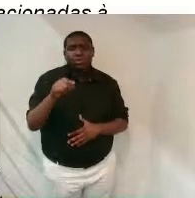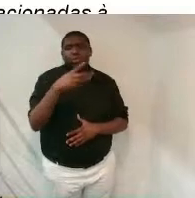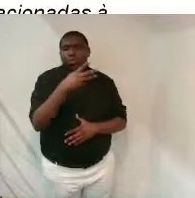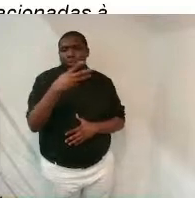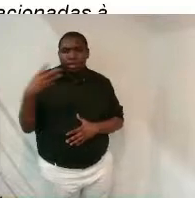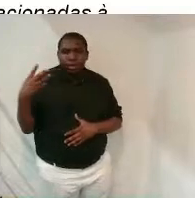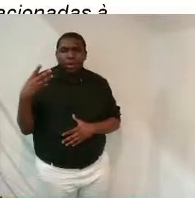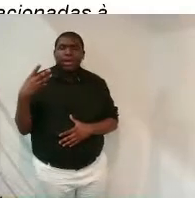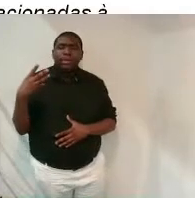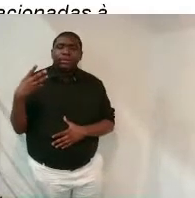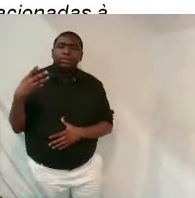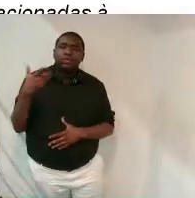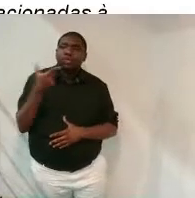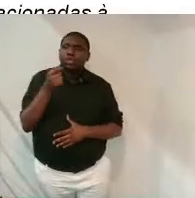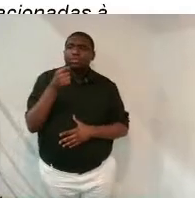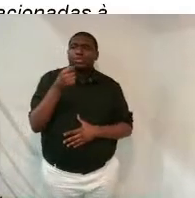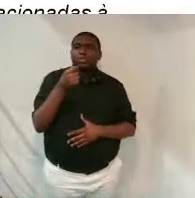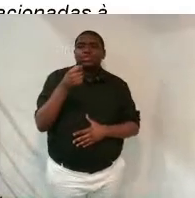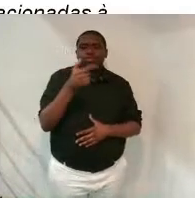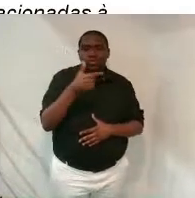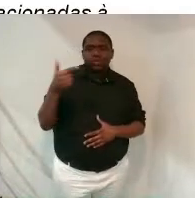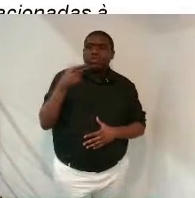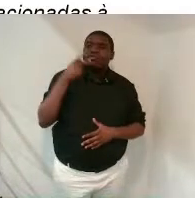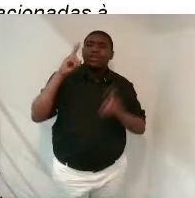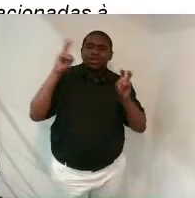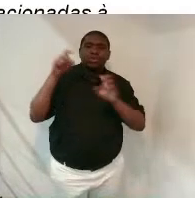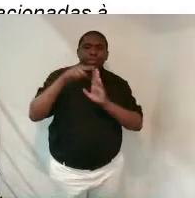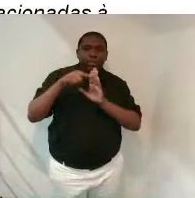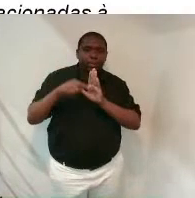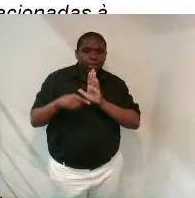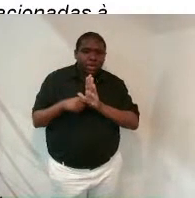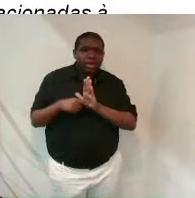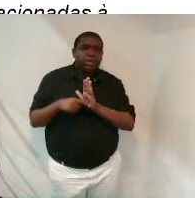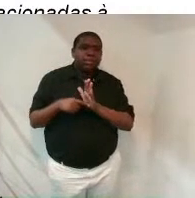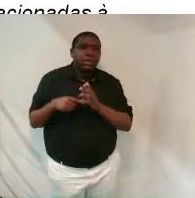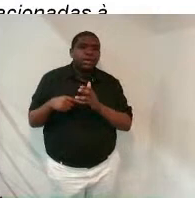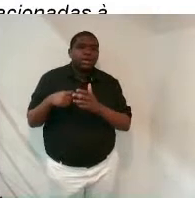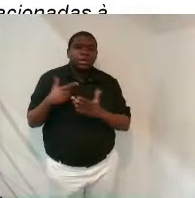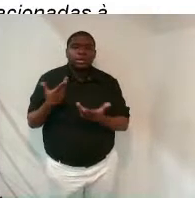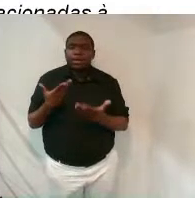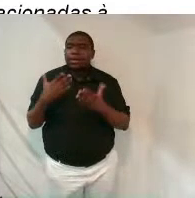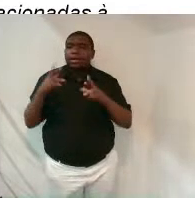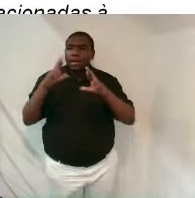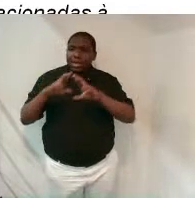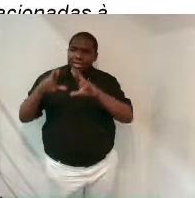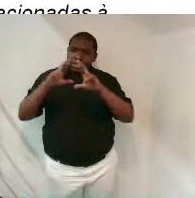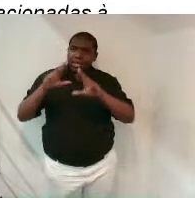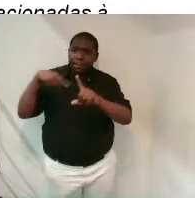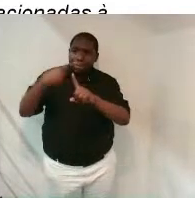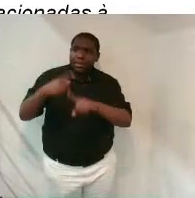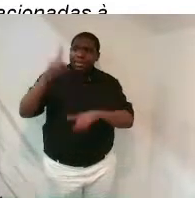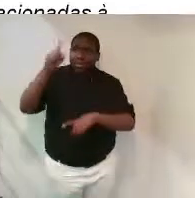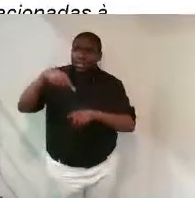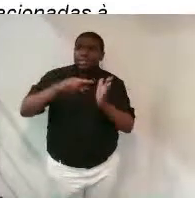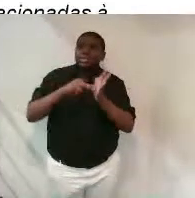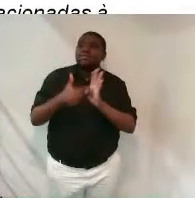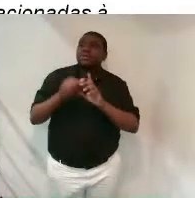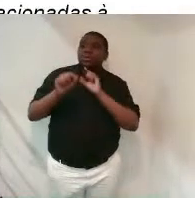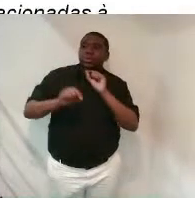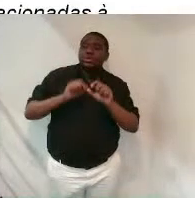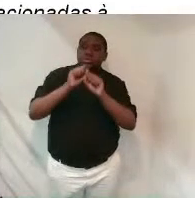11.044/2022, que trata do programa Recicla Mais, que é um sistema que